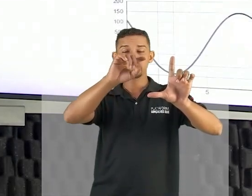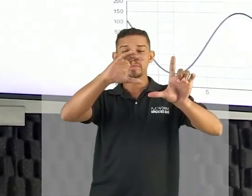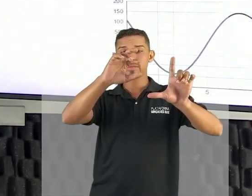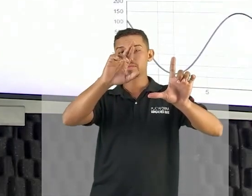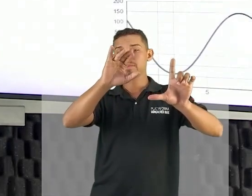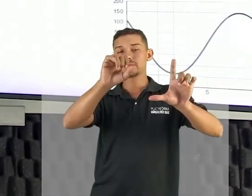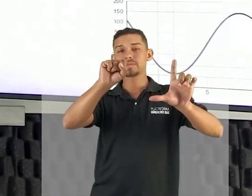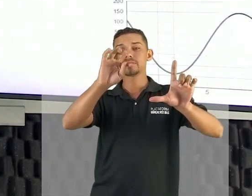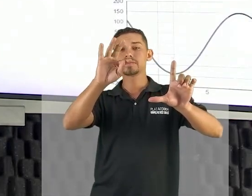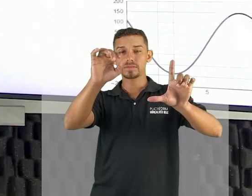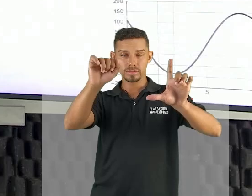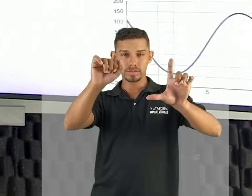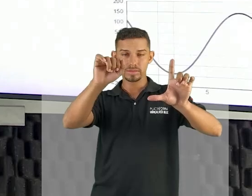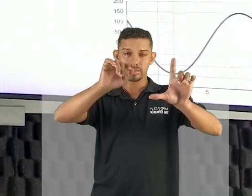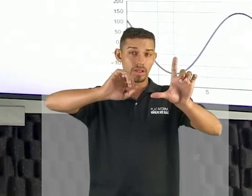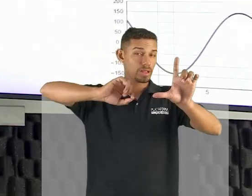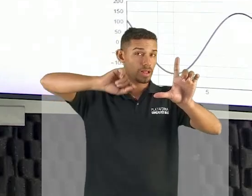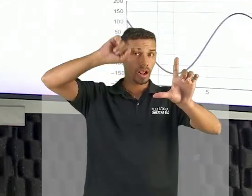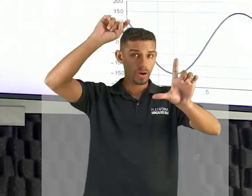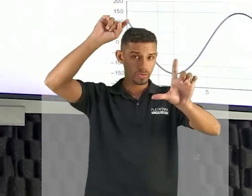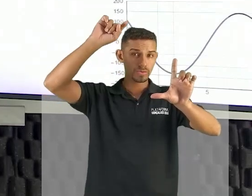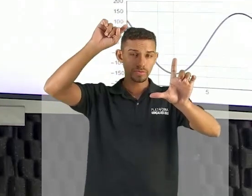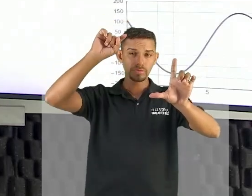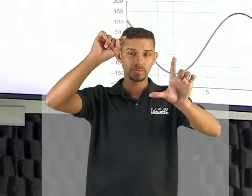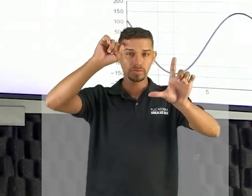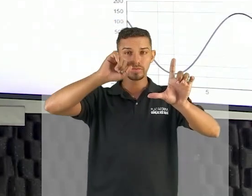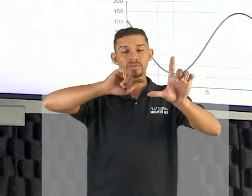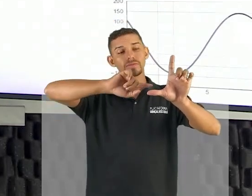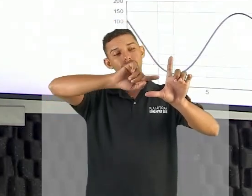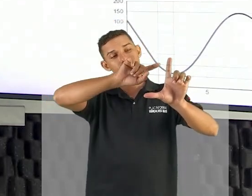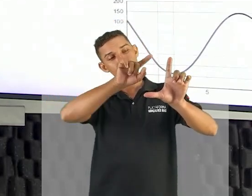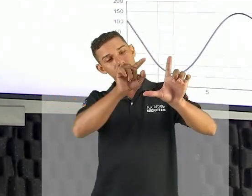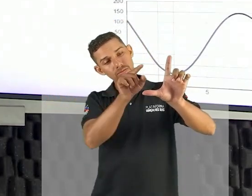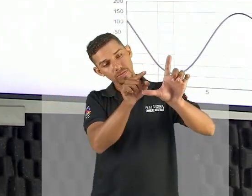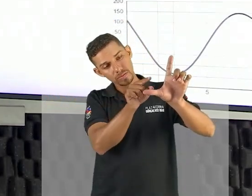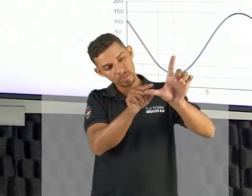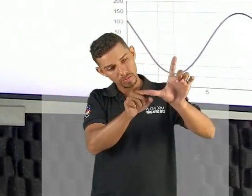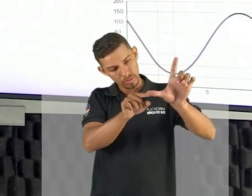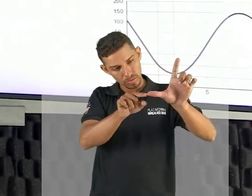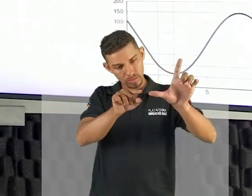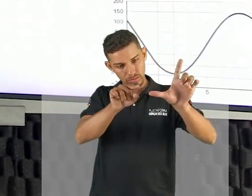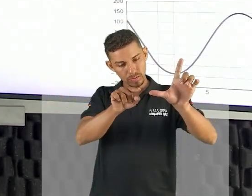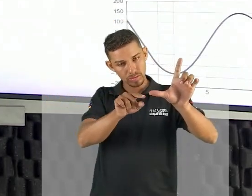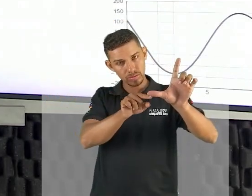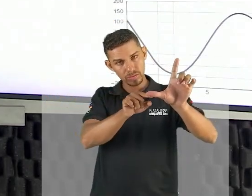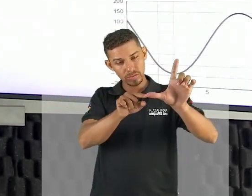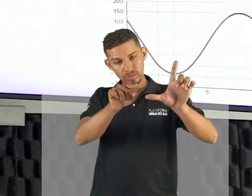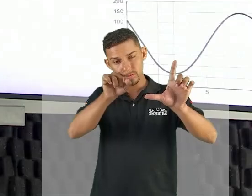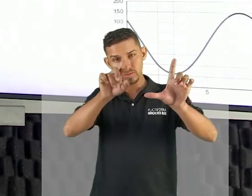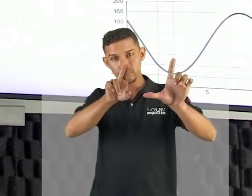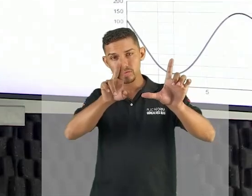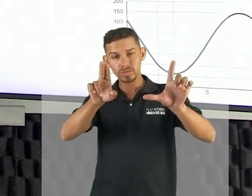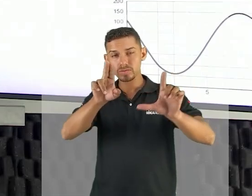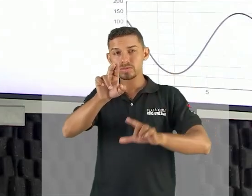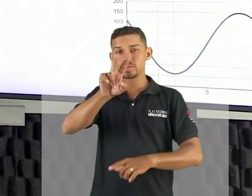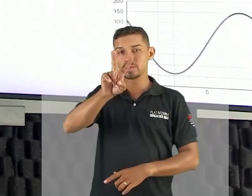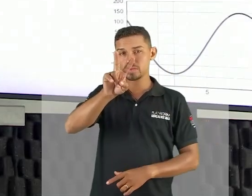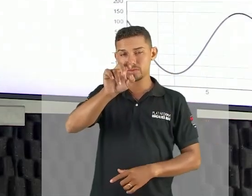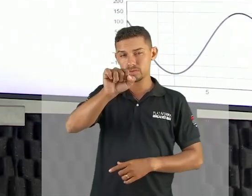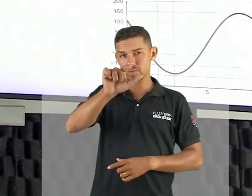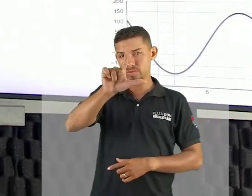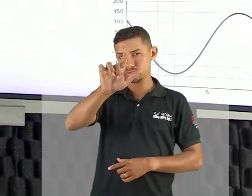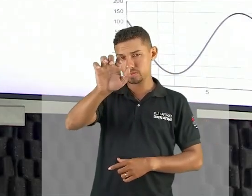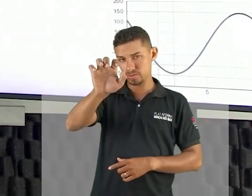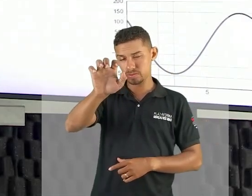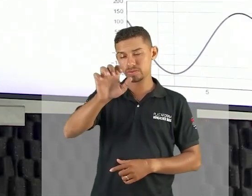crista da onda ele está no no ponto mais alto crista essa parte mais baixa é chamada de Vale que ele